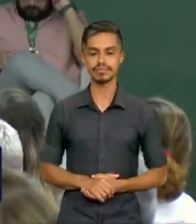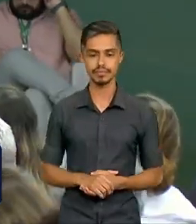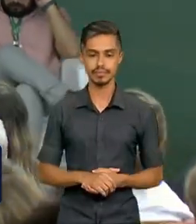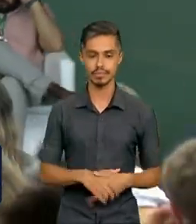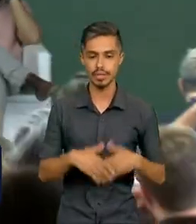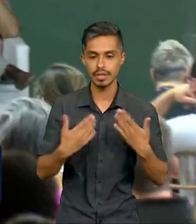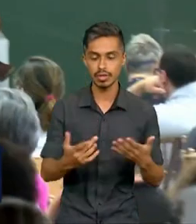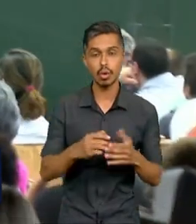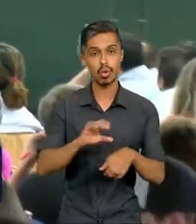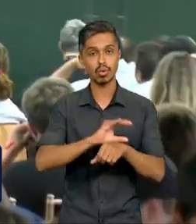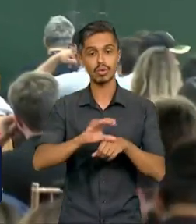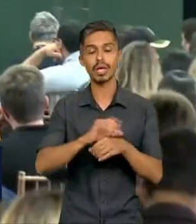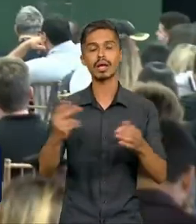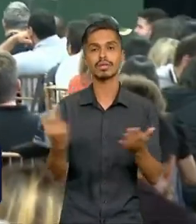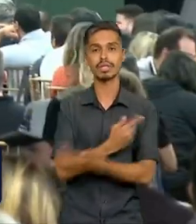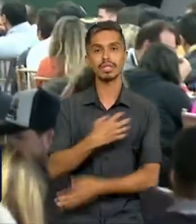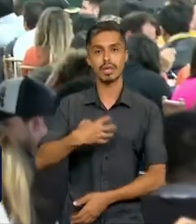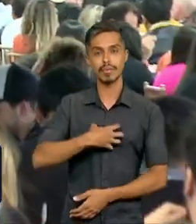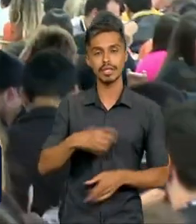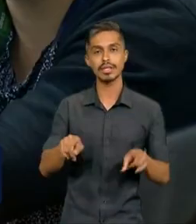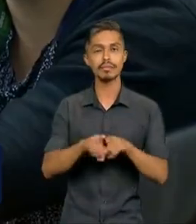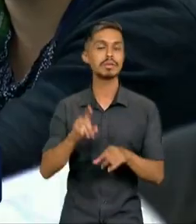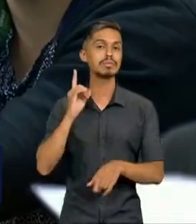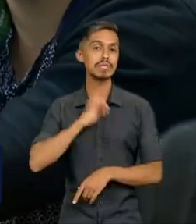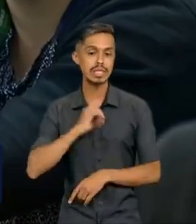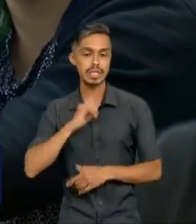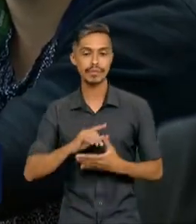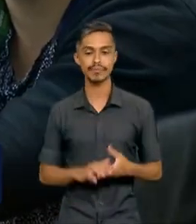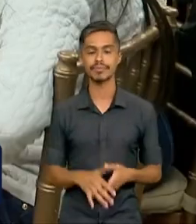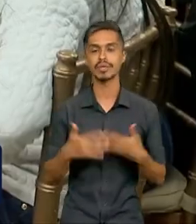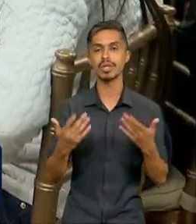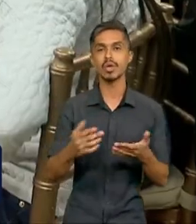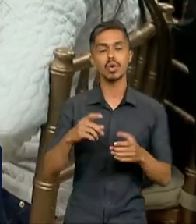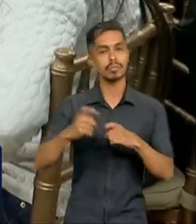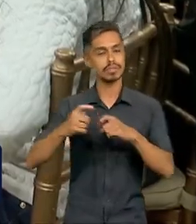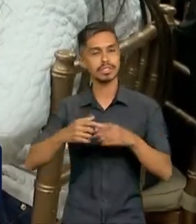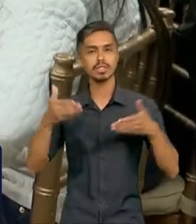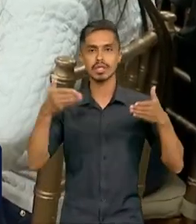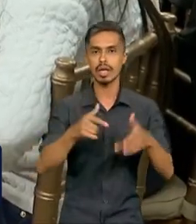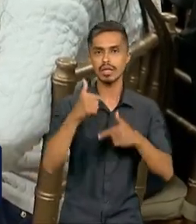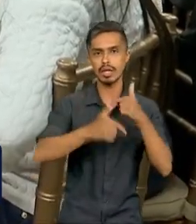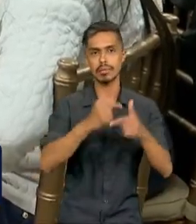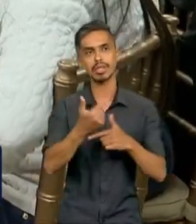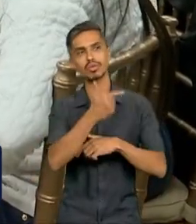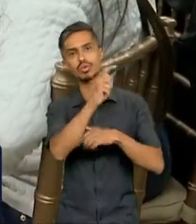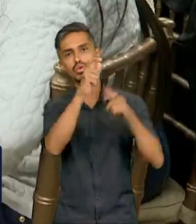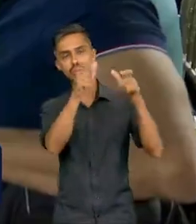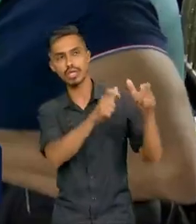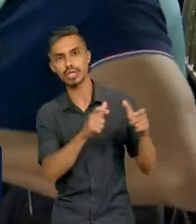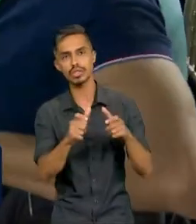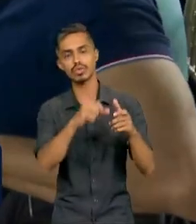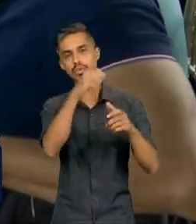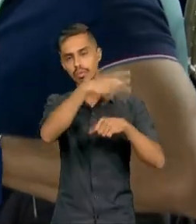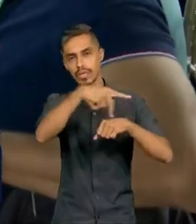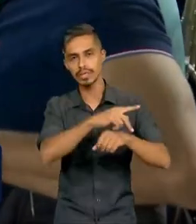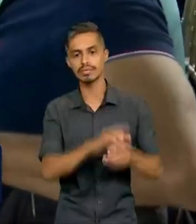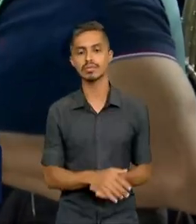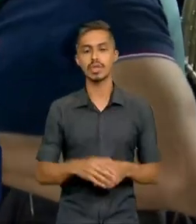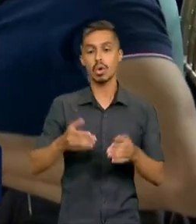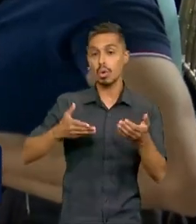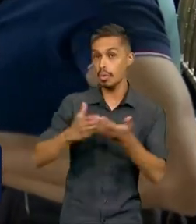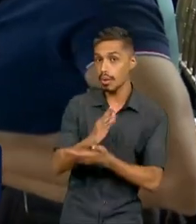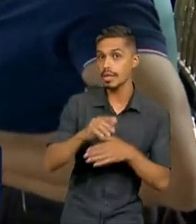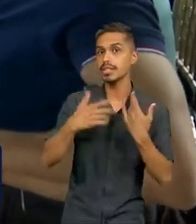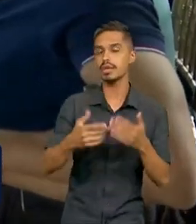curso também foi realizado na Bahia e em Minas Gerais, para os médicos que vão trabalhar nas outras regiões do país. Os aprovados terão